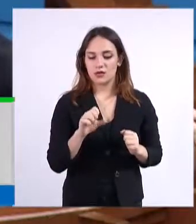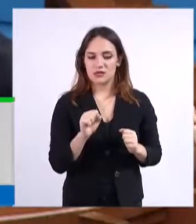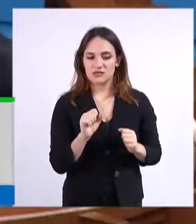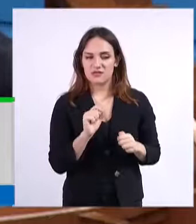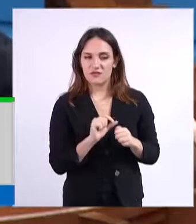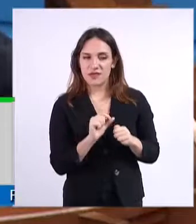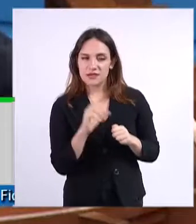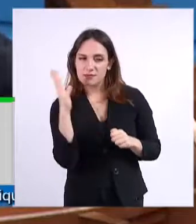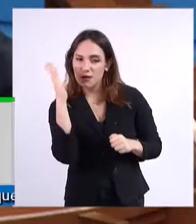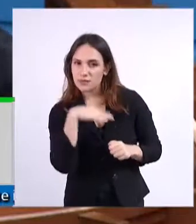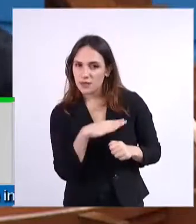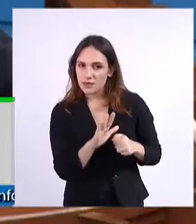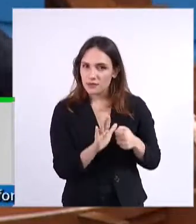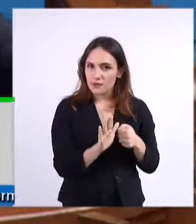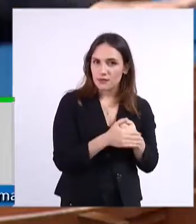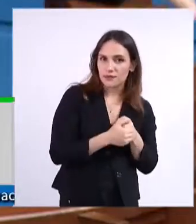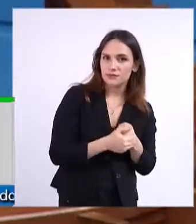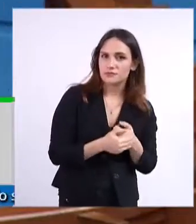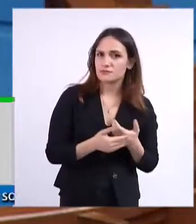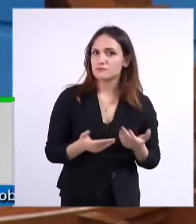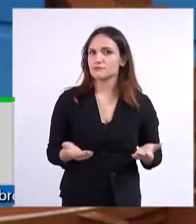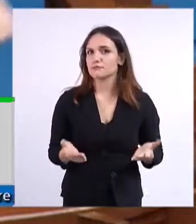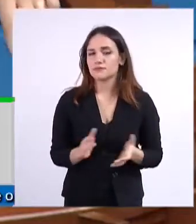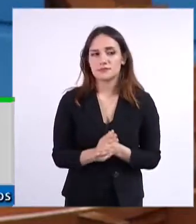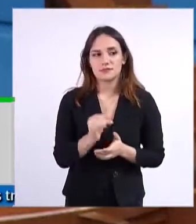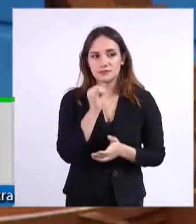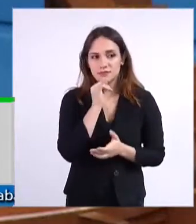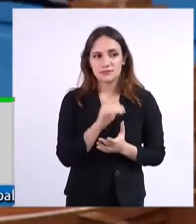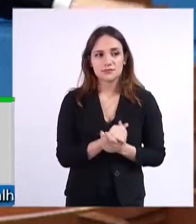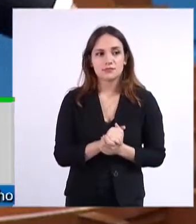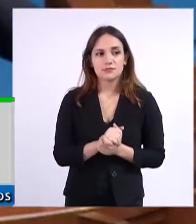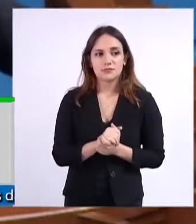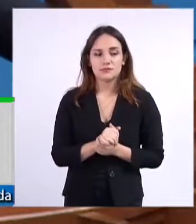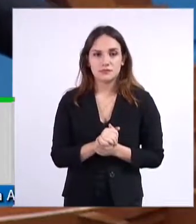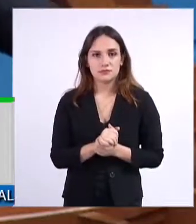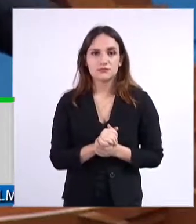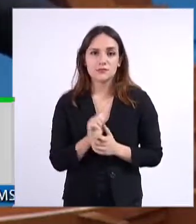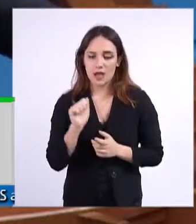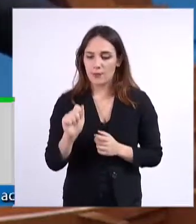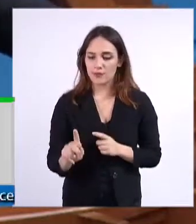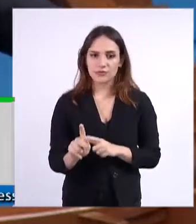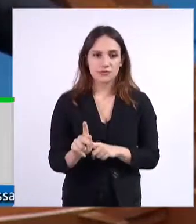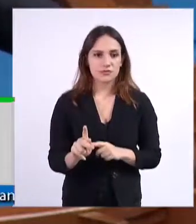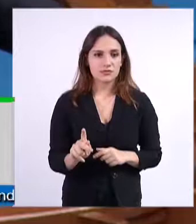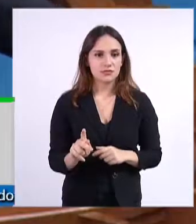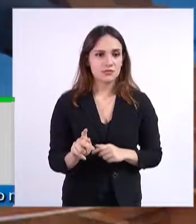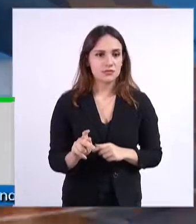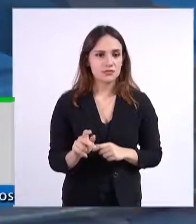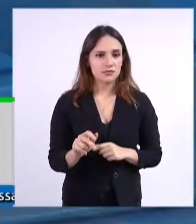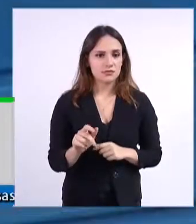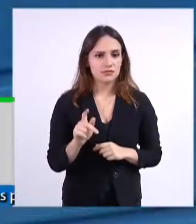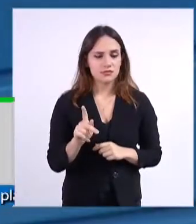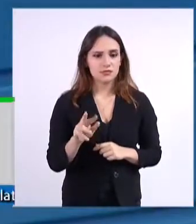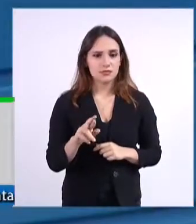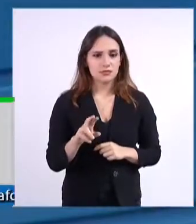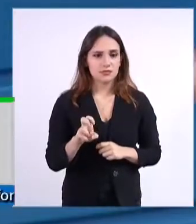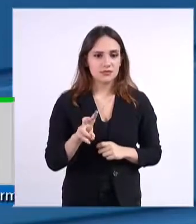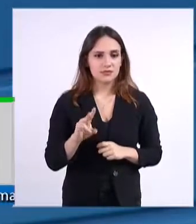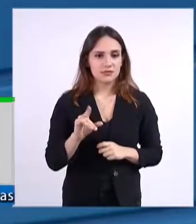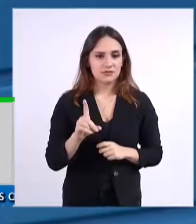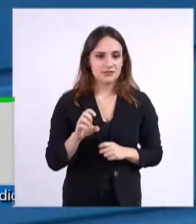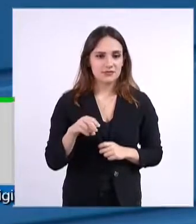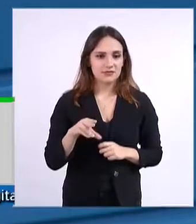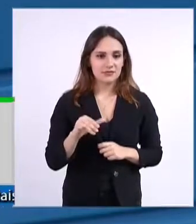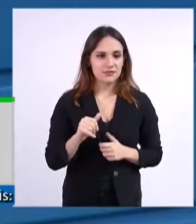maldades. A reforma da Previdência, só para encerrar, vou conceder uma parte a Vossa Excelência. A reforma da